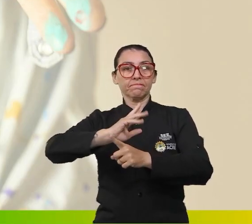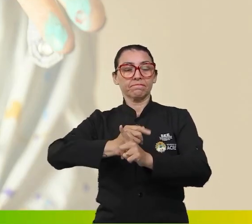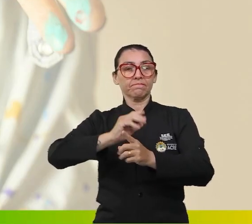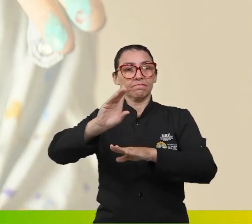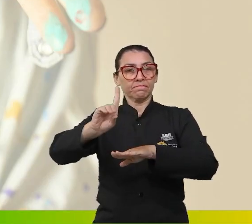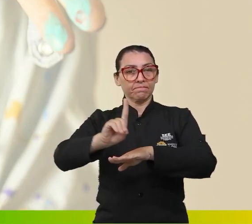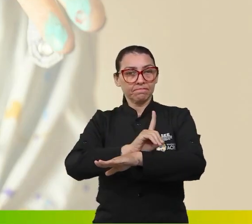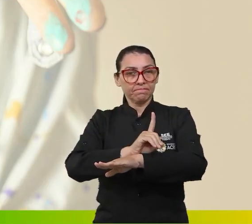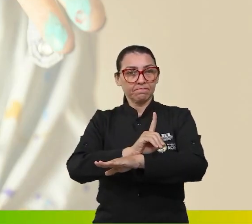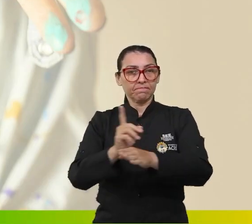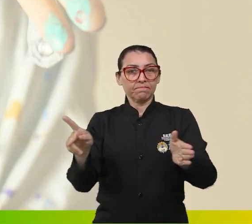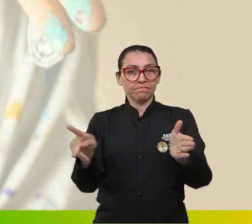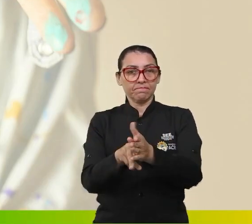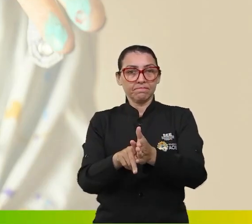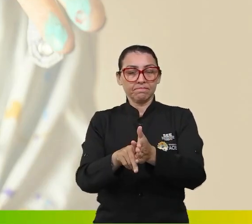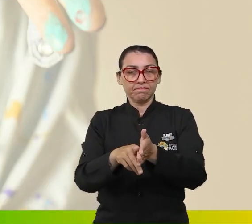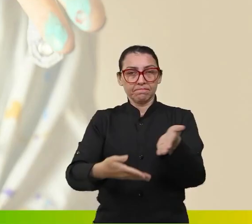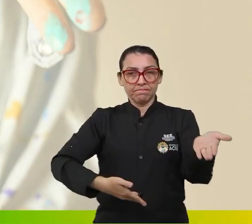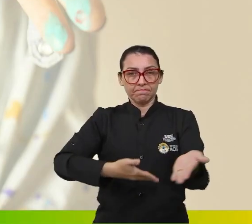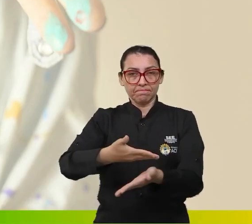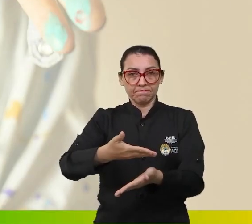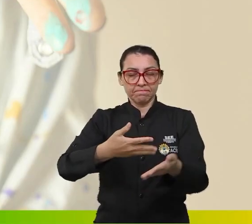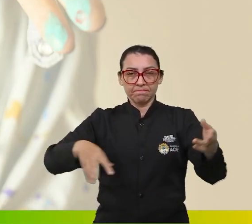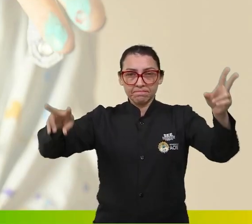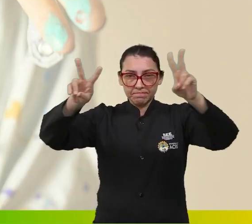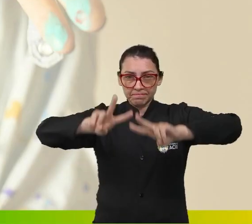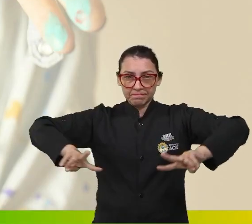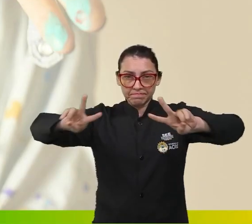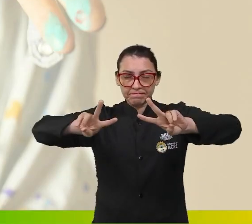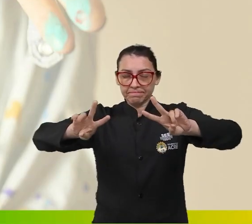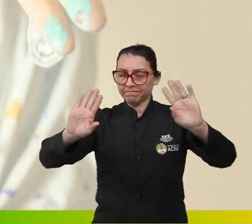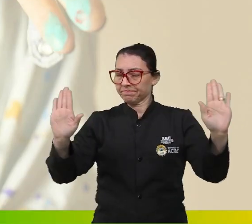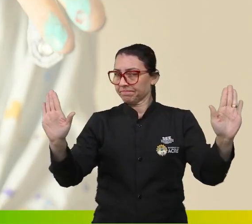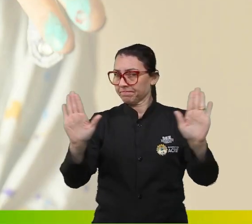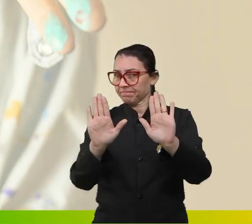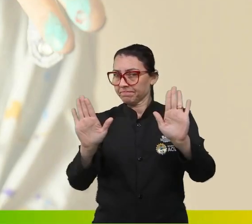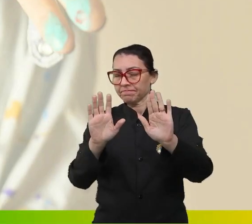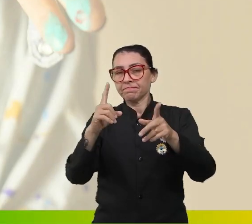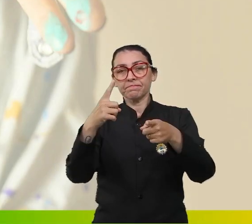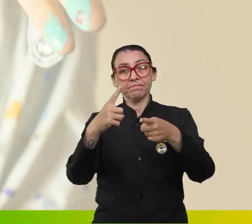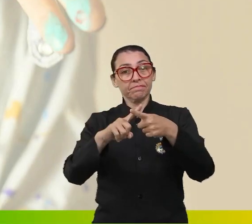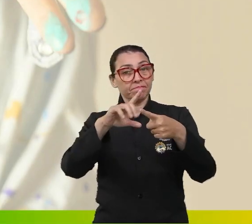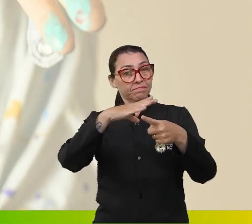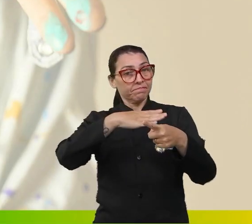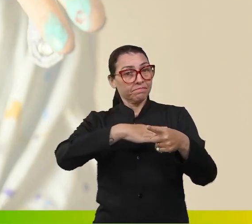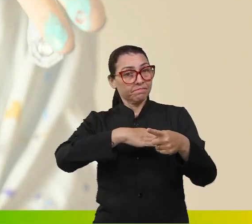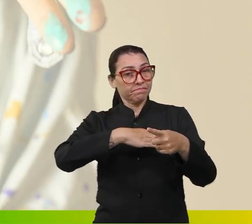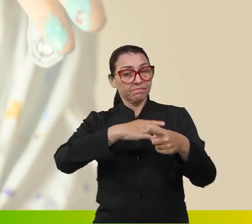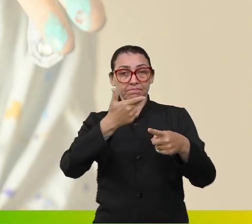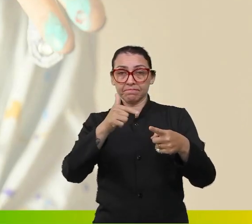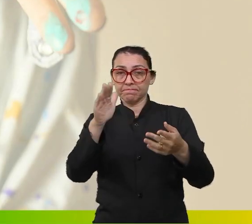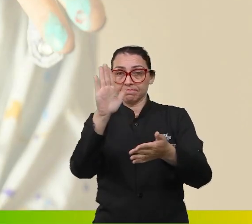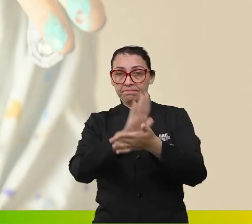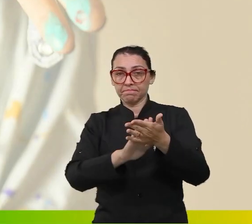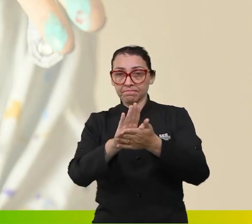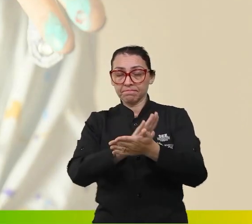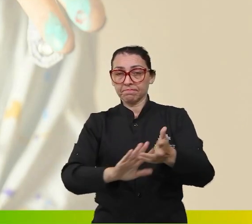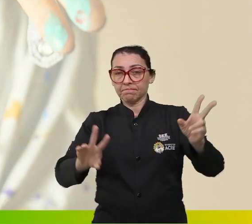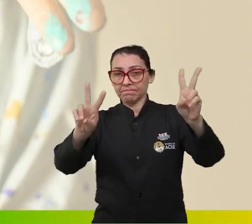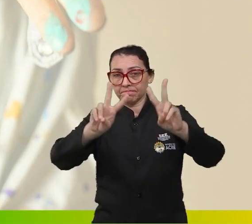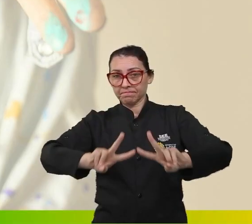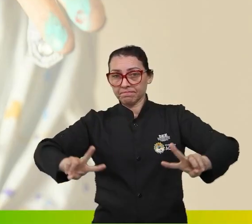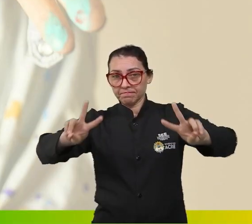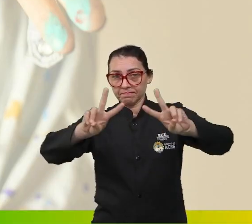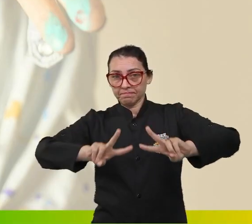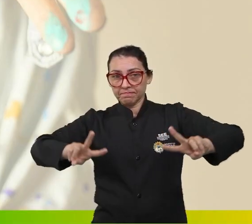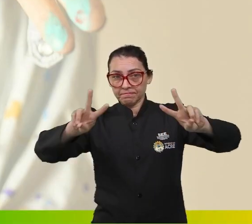arte digital voltada para a intervenção virtual. Não, porque a arte urbana não tem a ver aqui